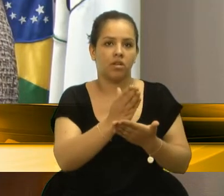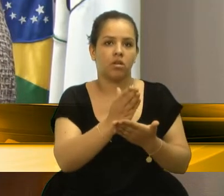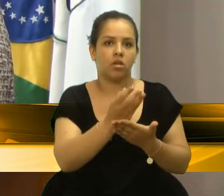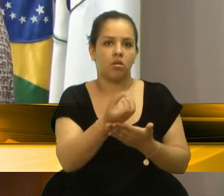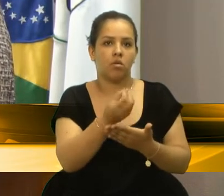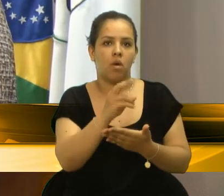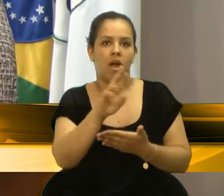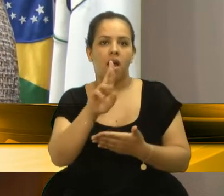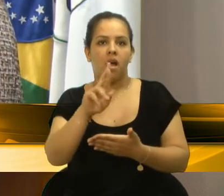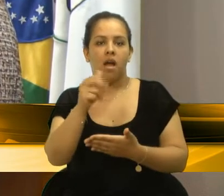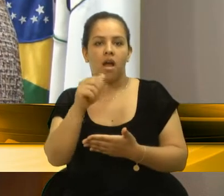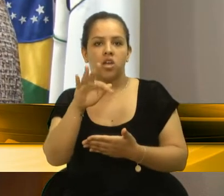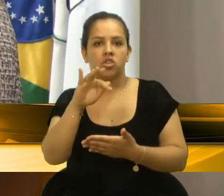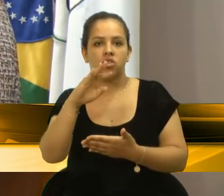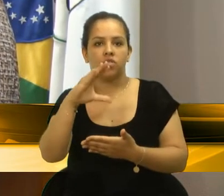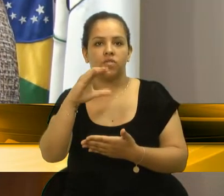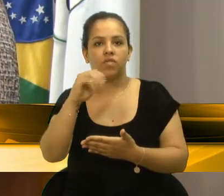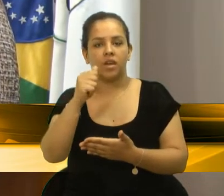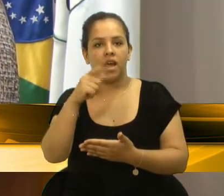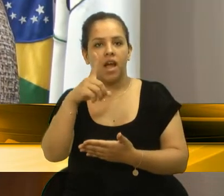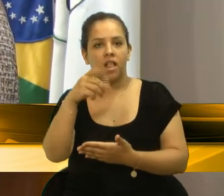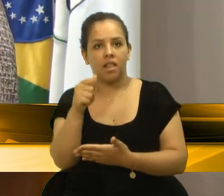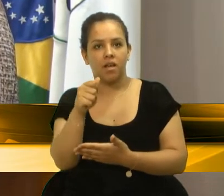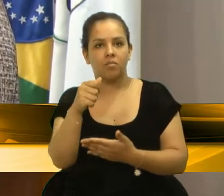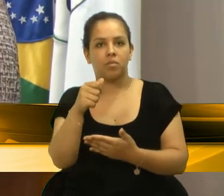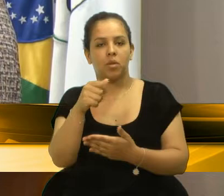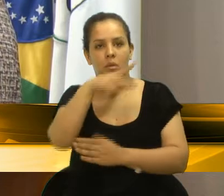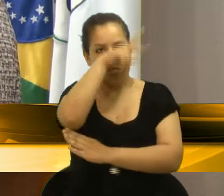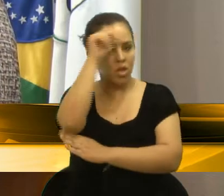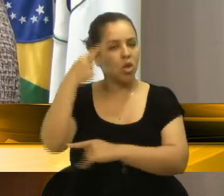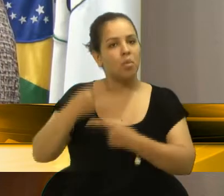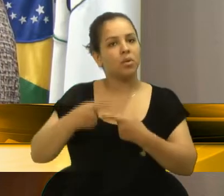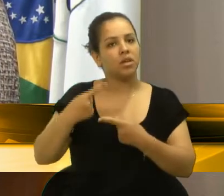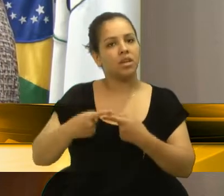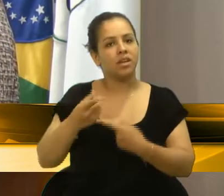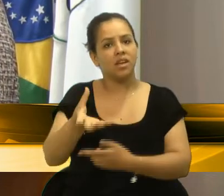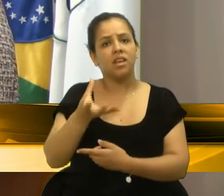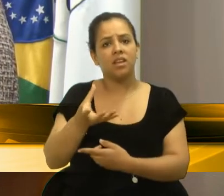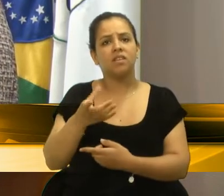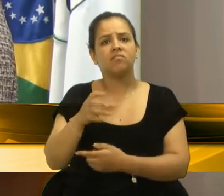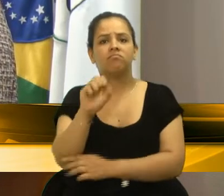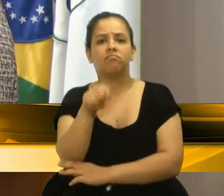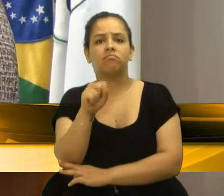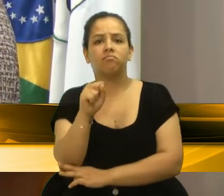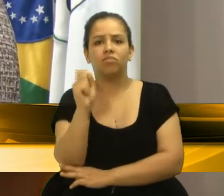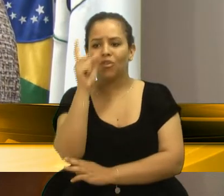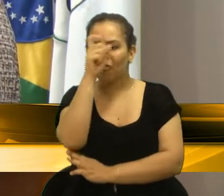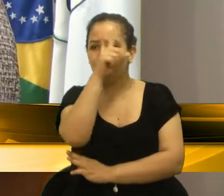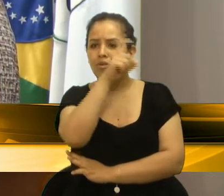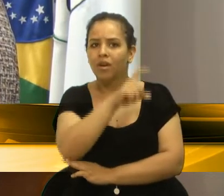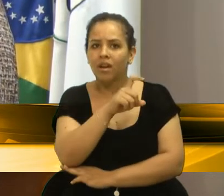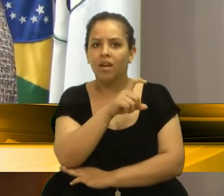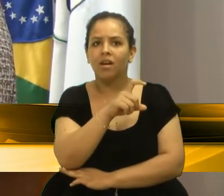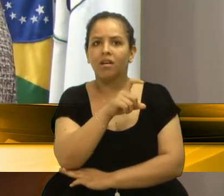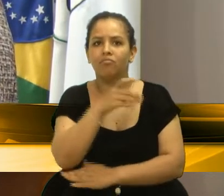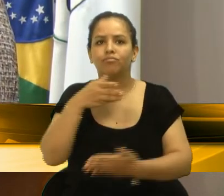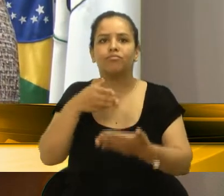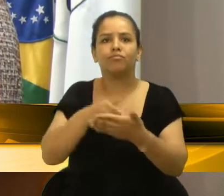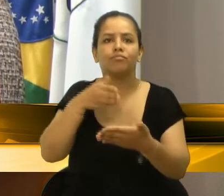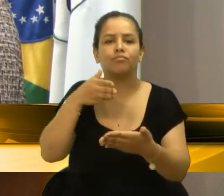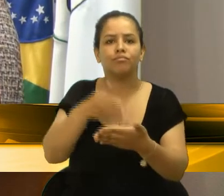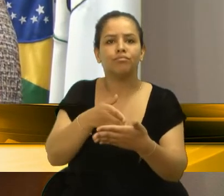pelo senhor prefeito, porque queria, sim, dificultar e, diria, até obstaculizar